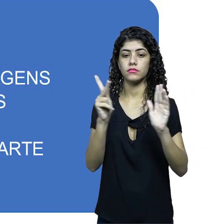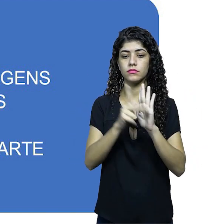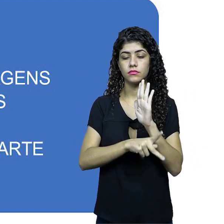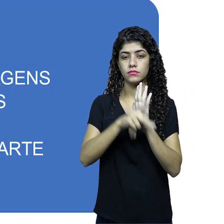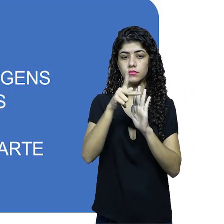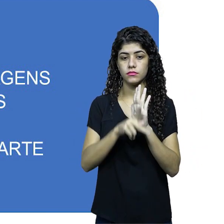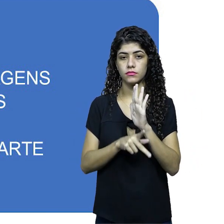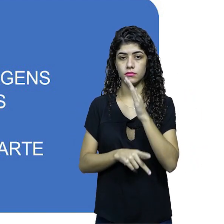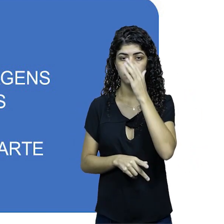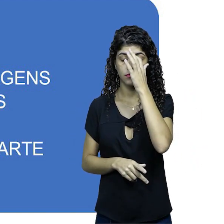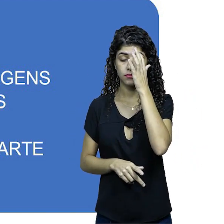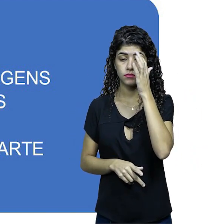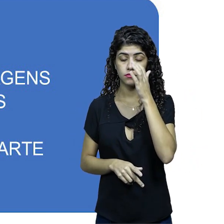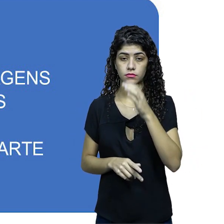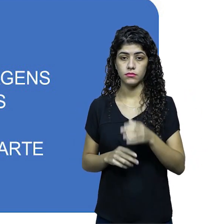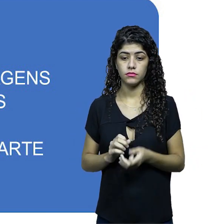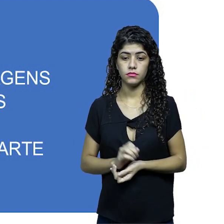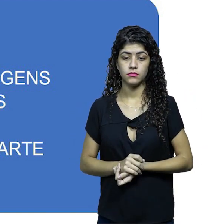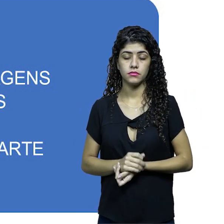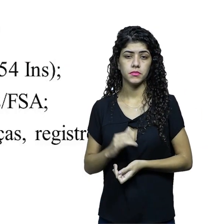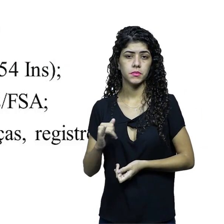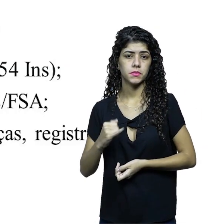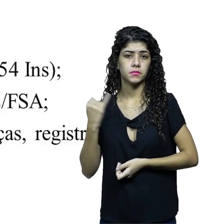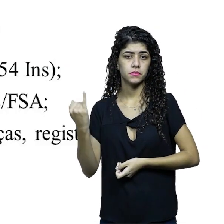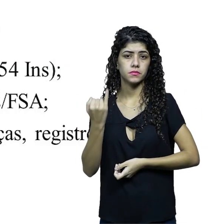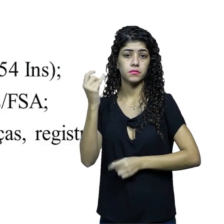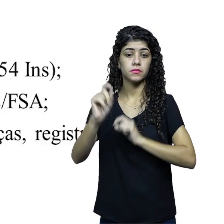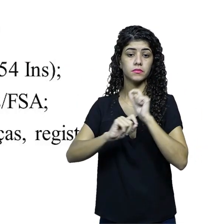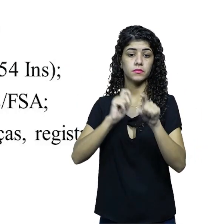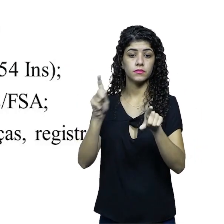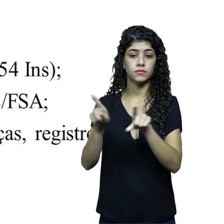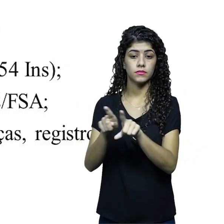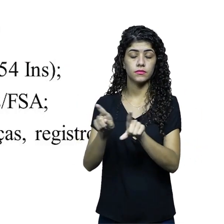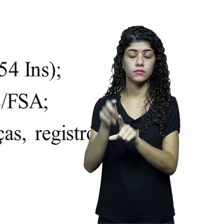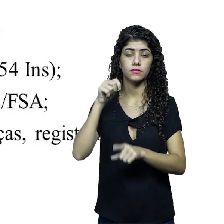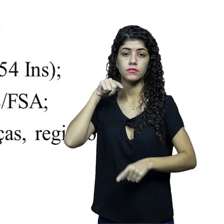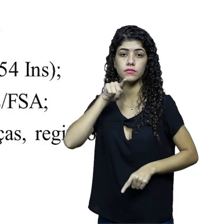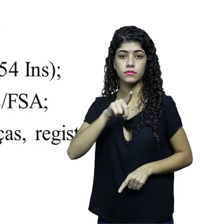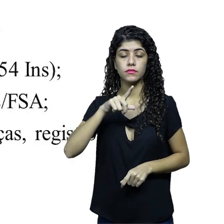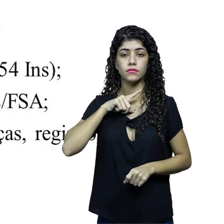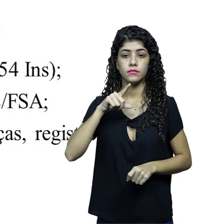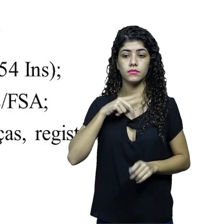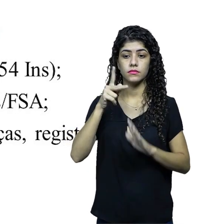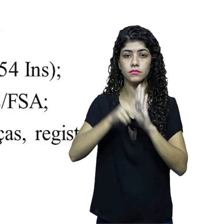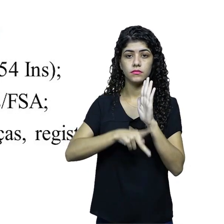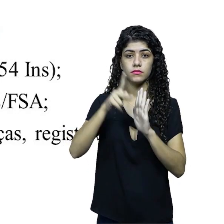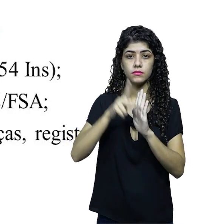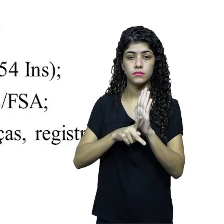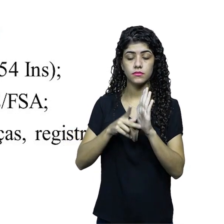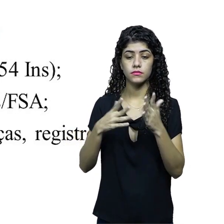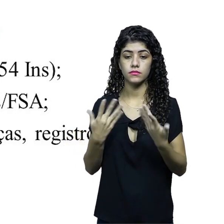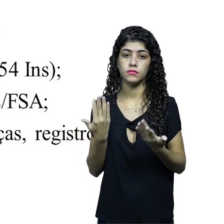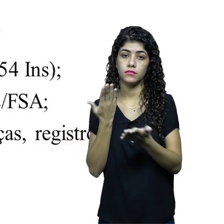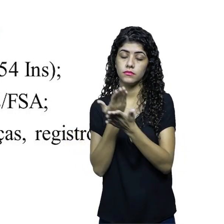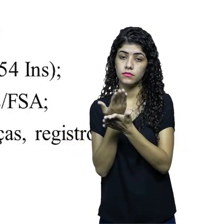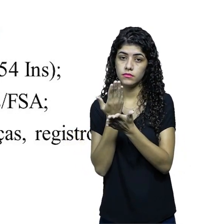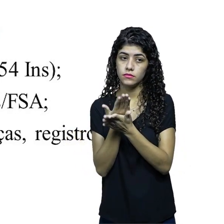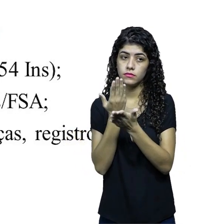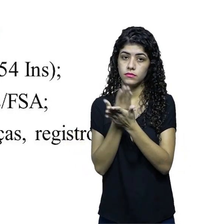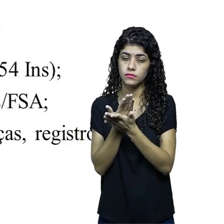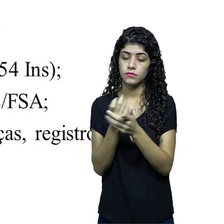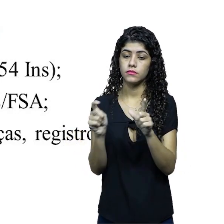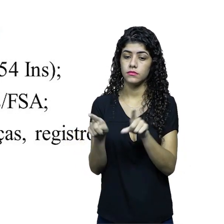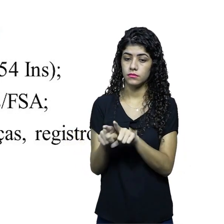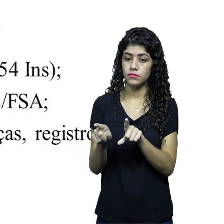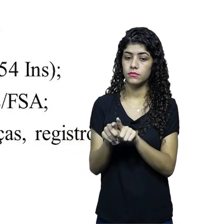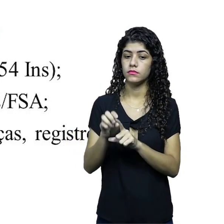seu projeto. O que é importante também para você propor projetos.